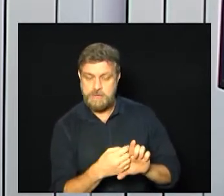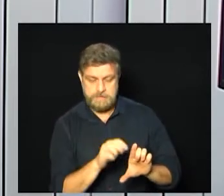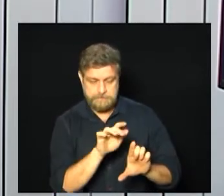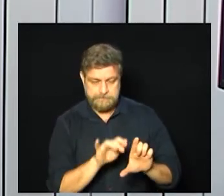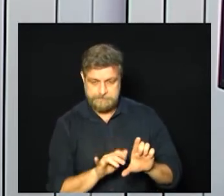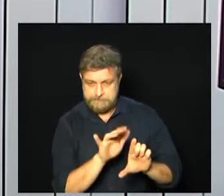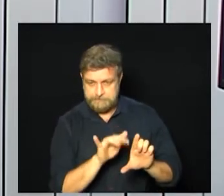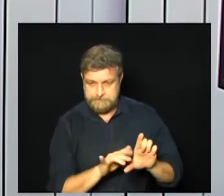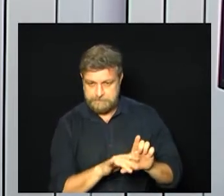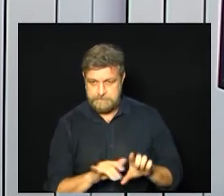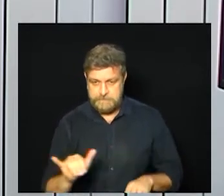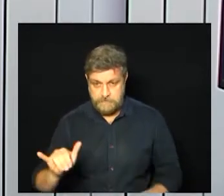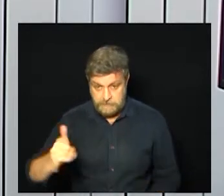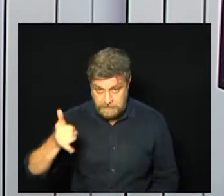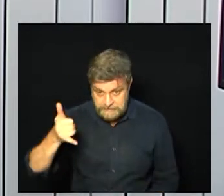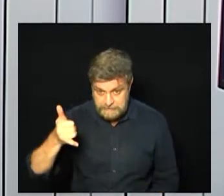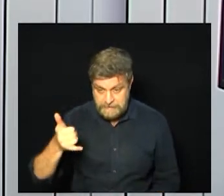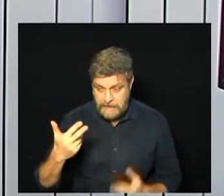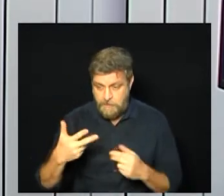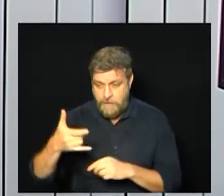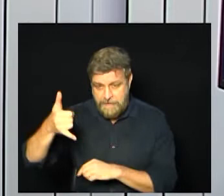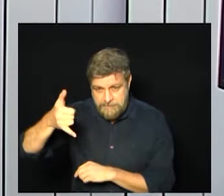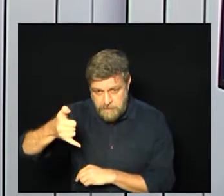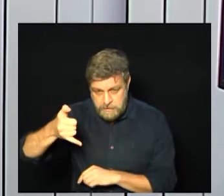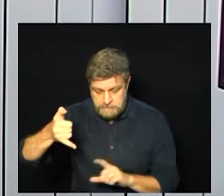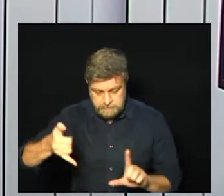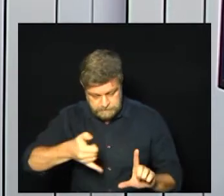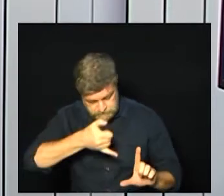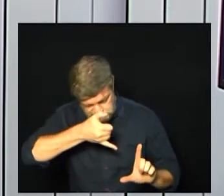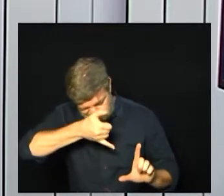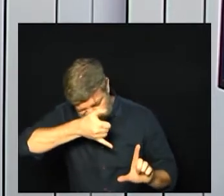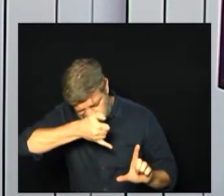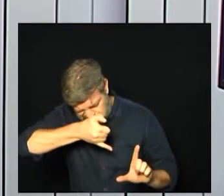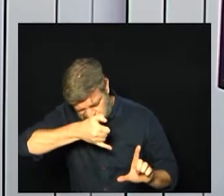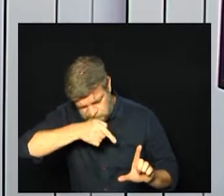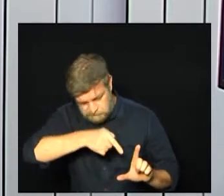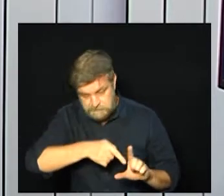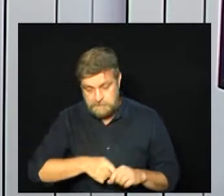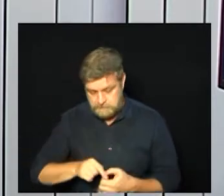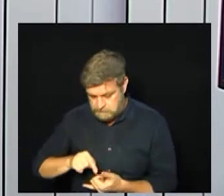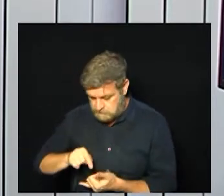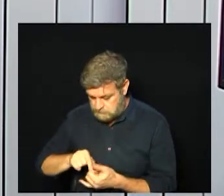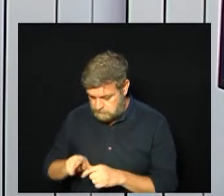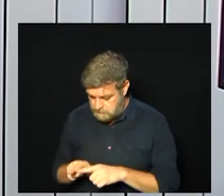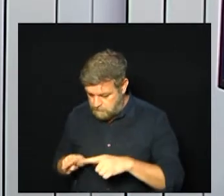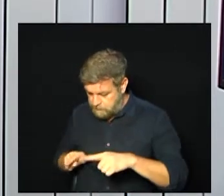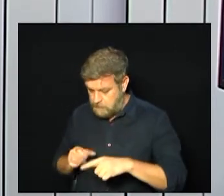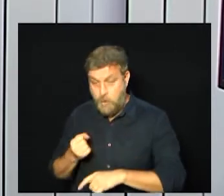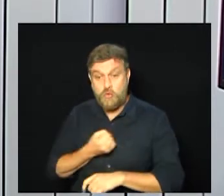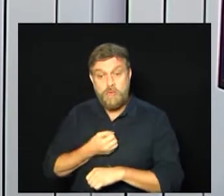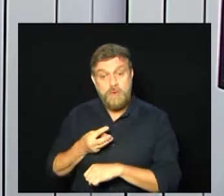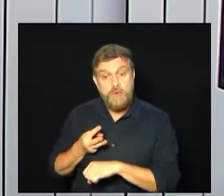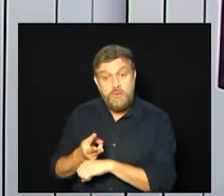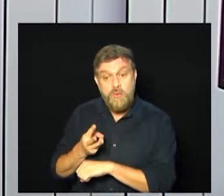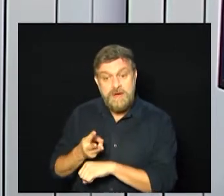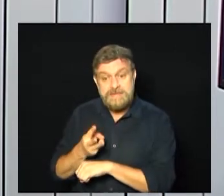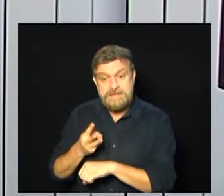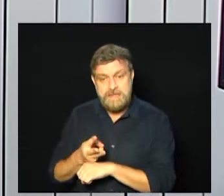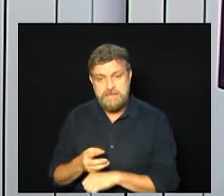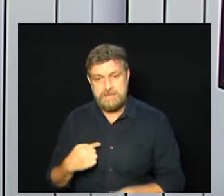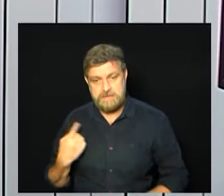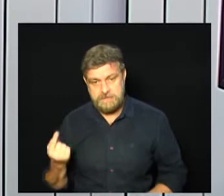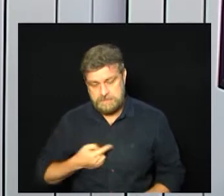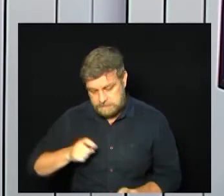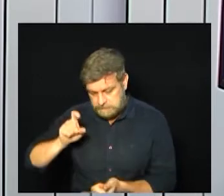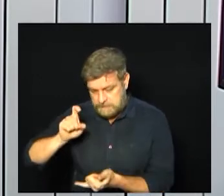a câmera como se fosse tirar uma foto e aponta para este QR Code, já vai aparecer na sua tela o WhatsApp da TV Câmara Campinas.